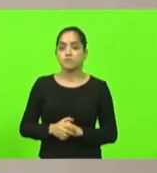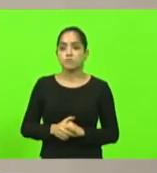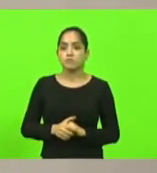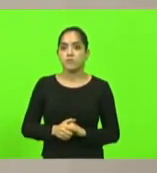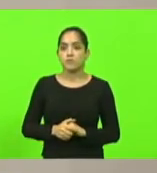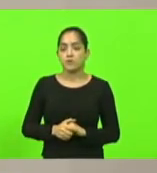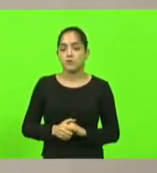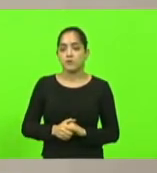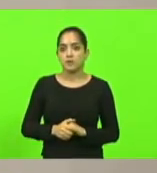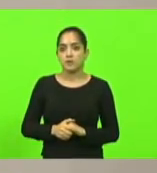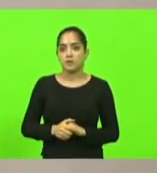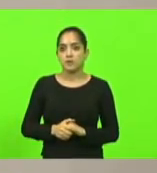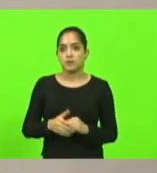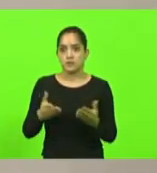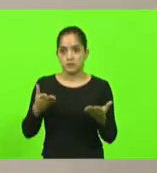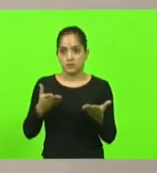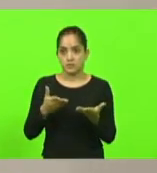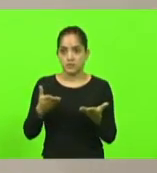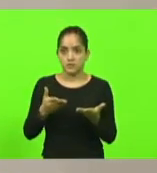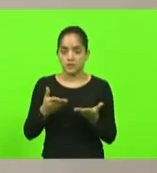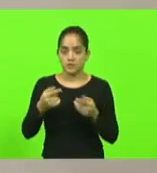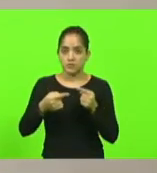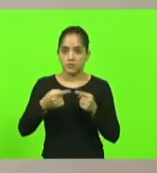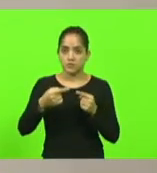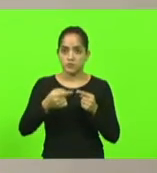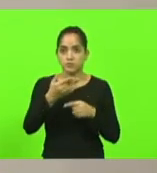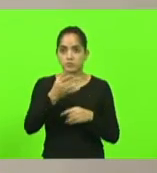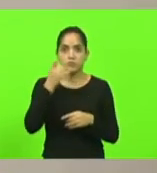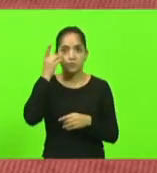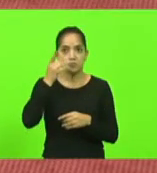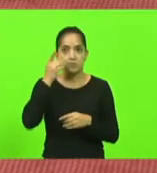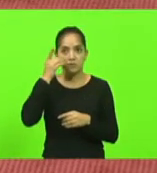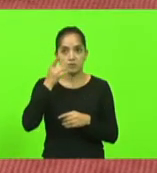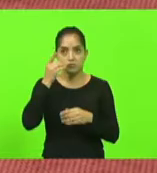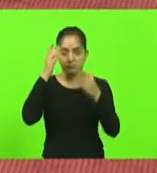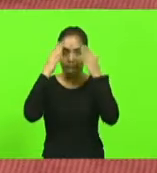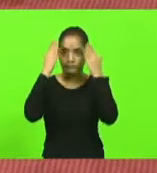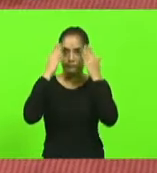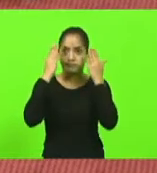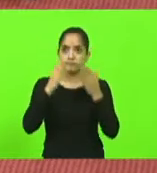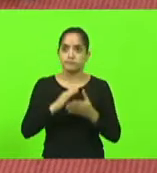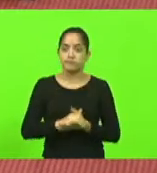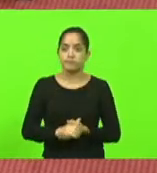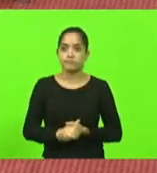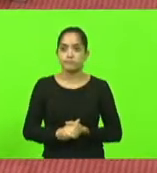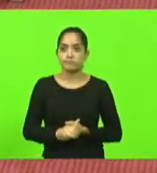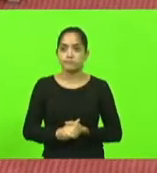Senhor presidente. Uma palavra para discutir, deputado Valdir Cobalcini. Até para